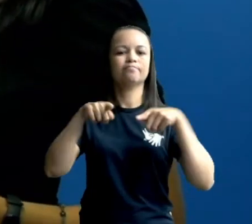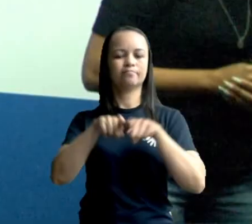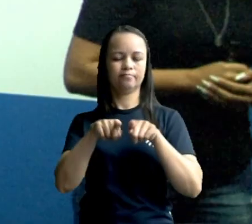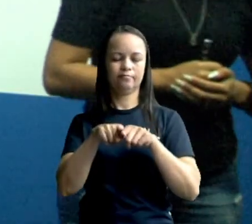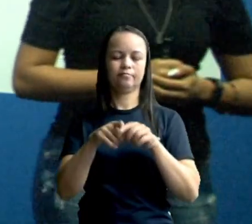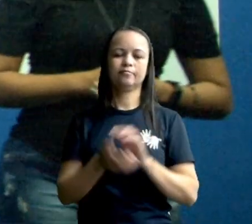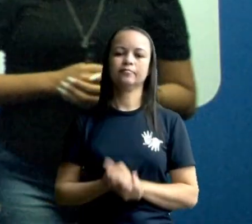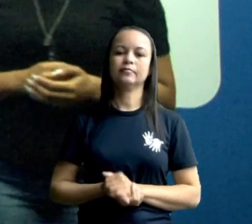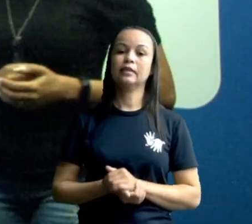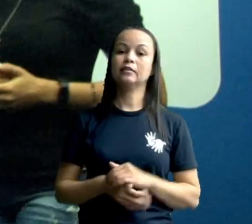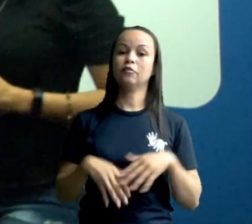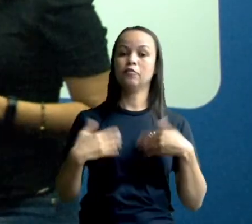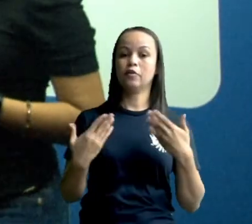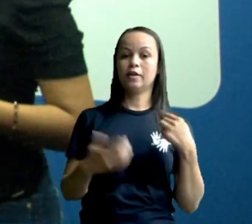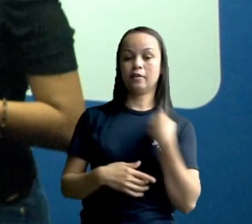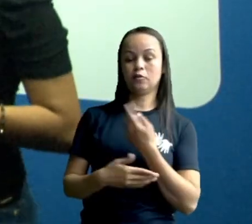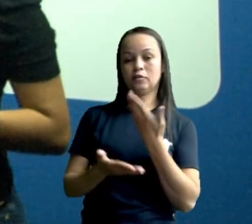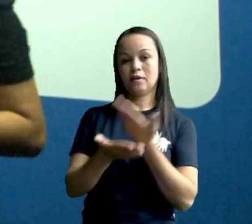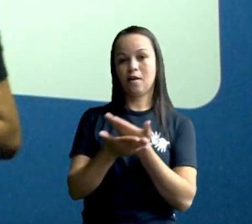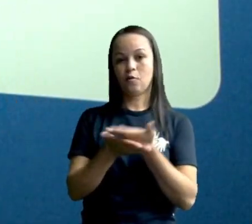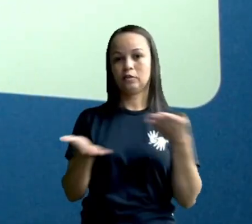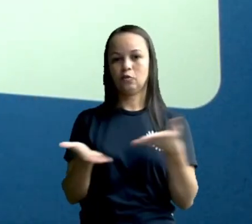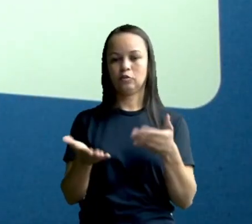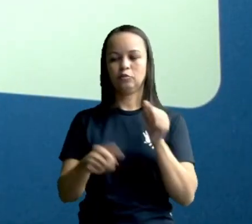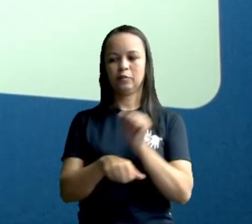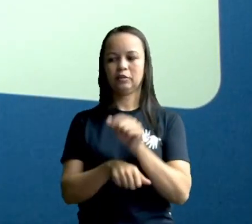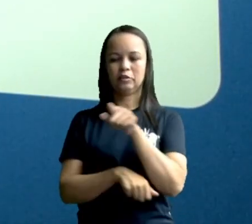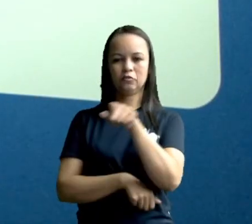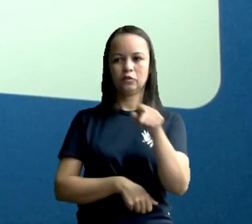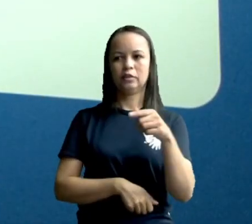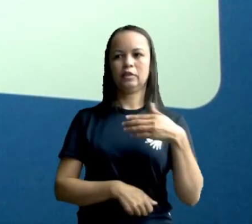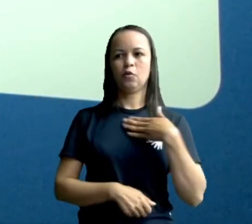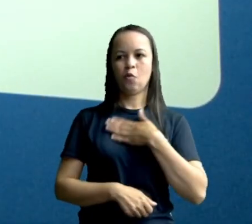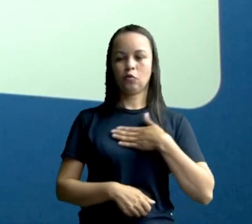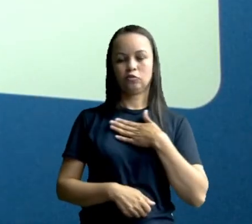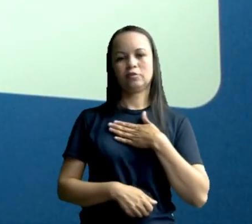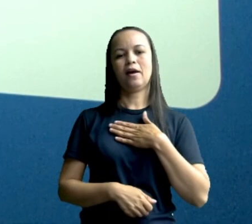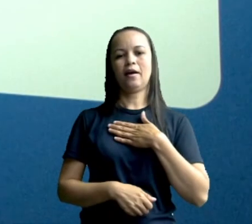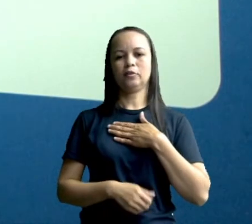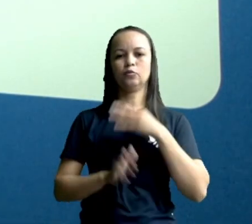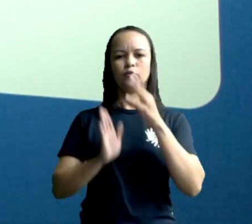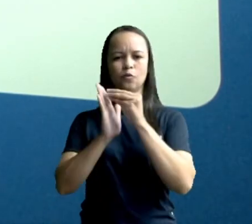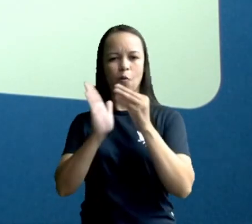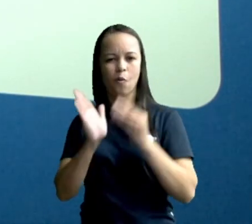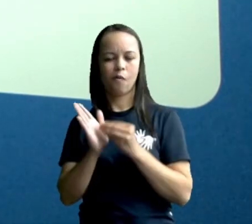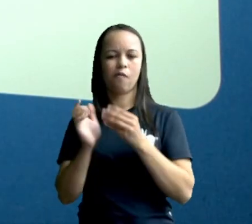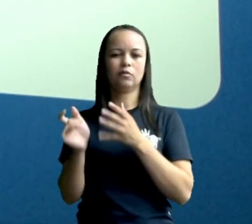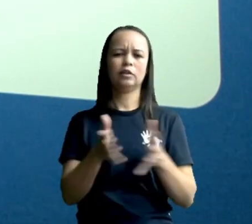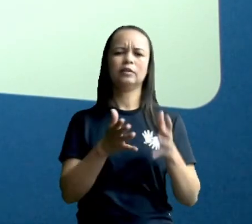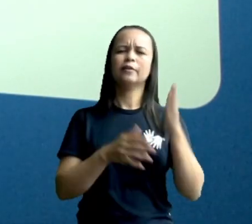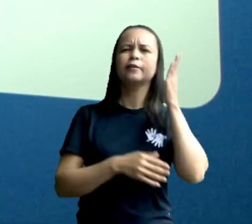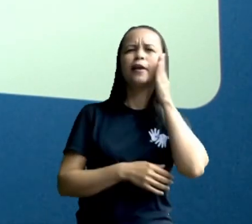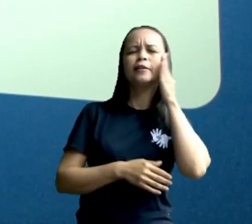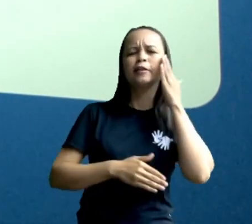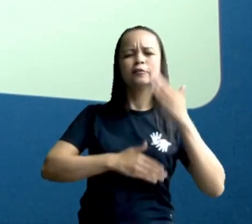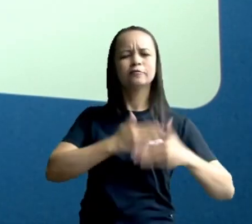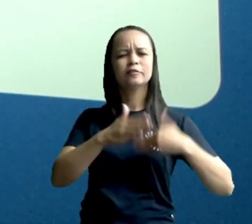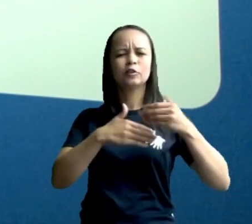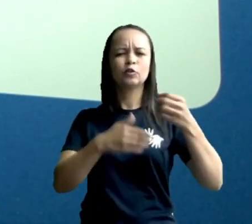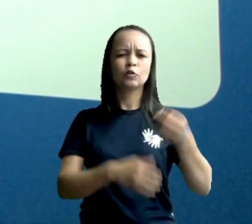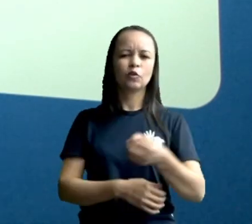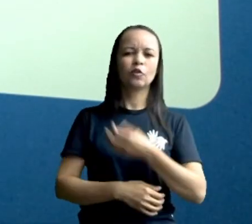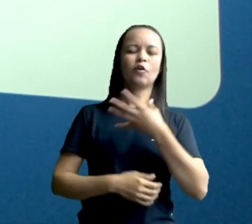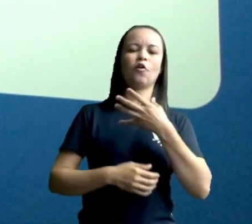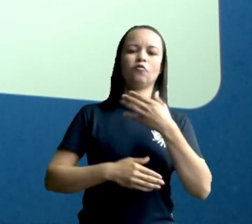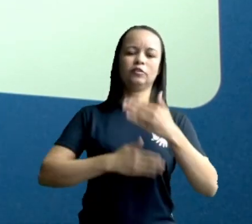Essa foi a nossa aula de hoje. Espero que vocês tenham gostado do conteúdo, tenham entendido e visto toda essa modernidade,